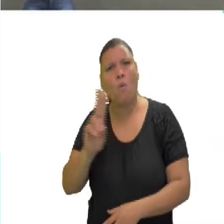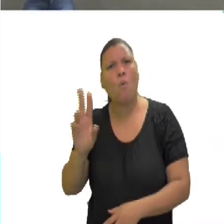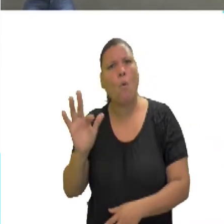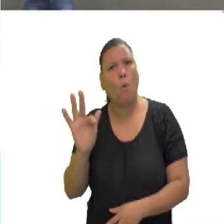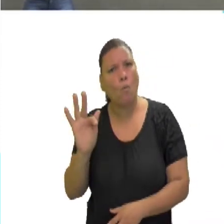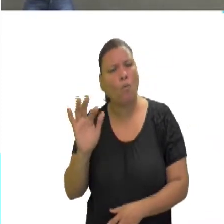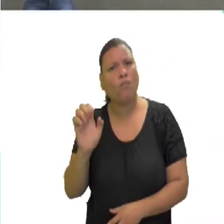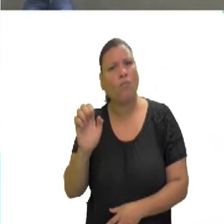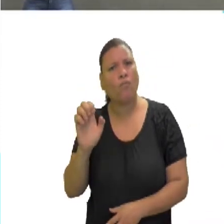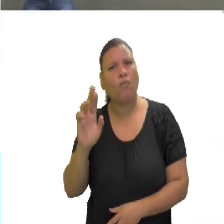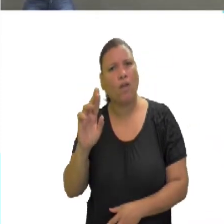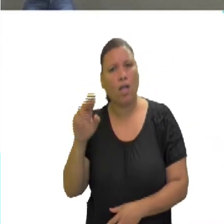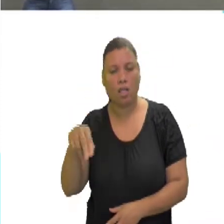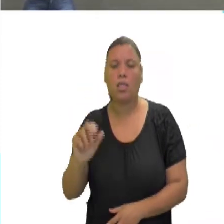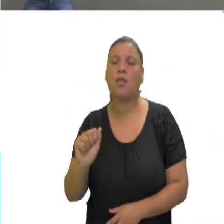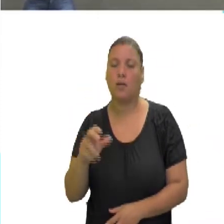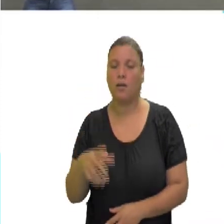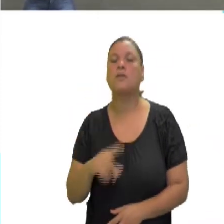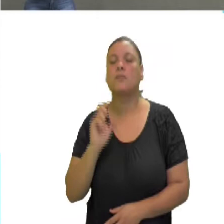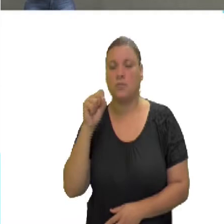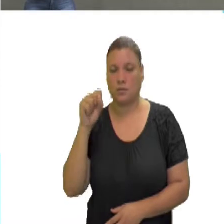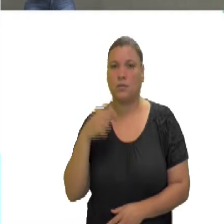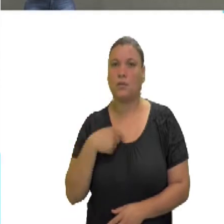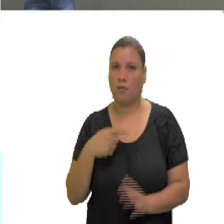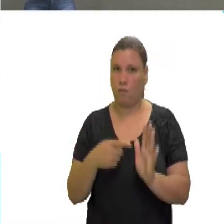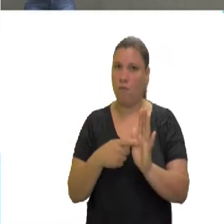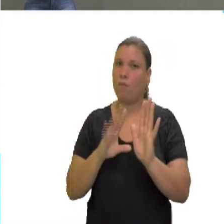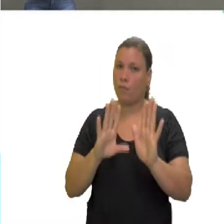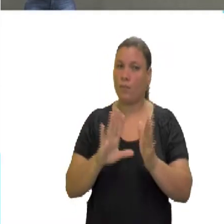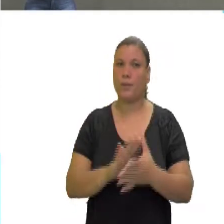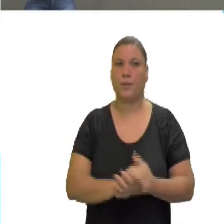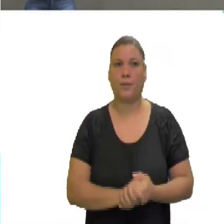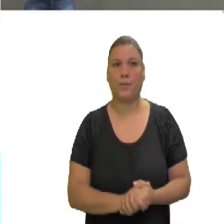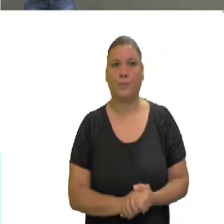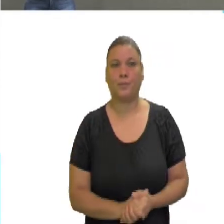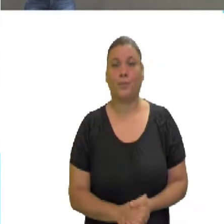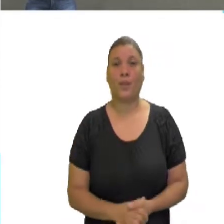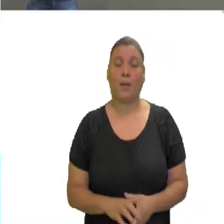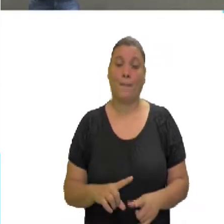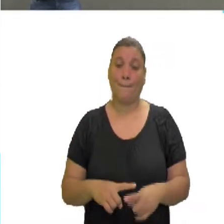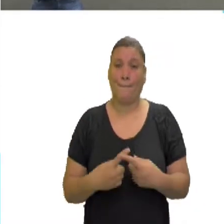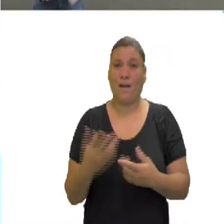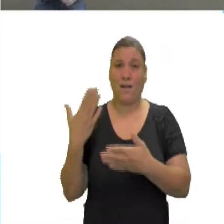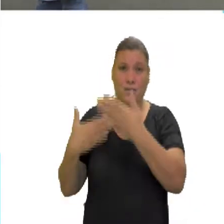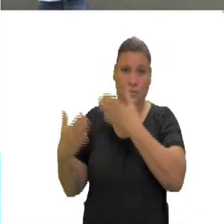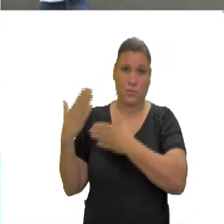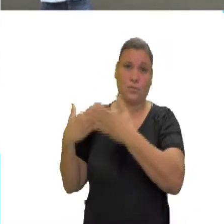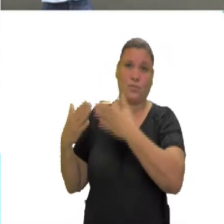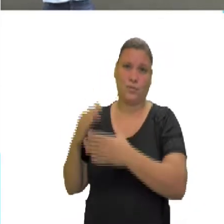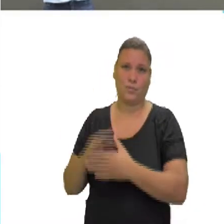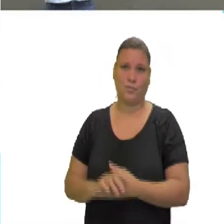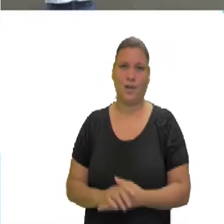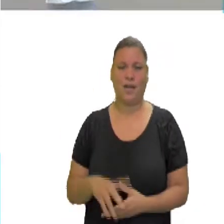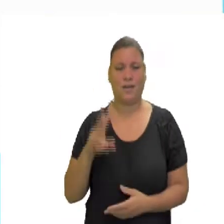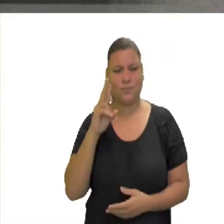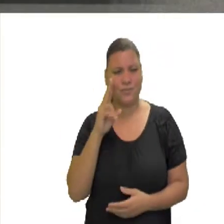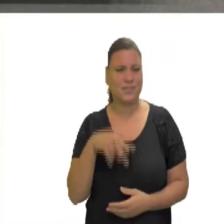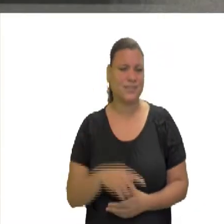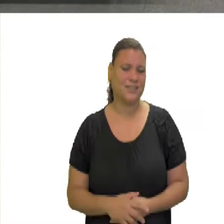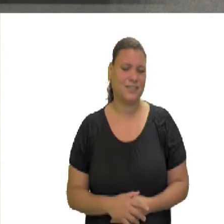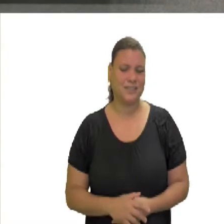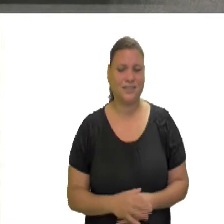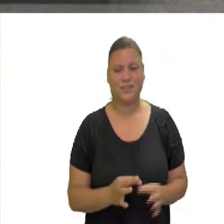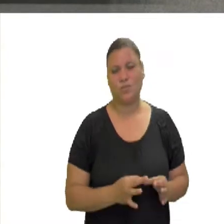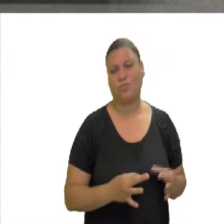eles começaram a bem, essa estrada que foi construída, ela não tá boa, ela tá muito longa, tá ficando muito difícil, tá